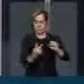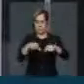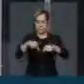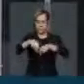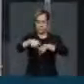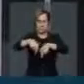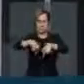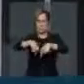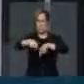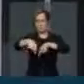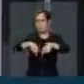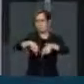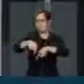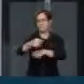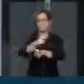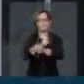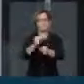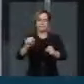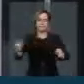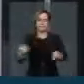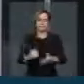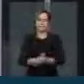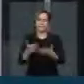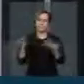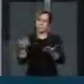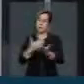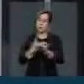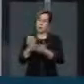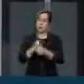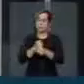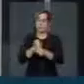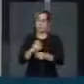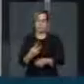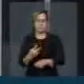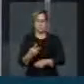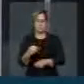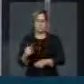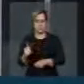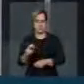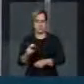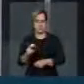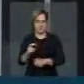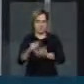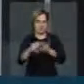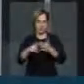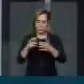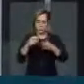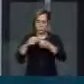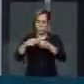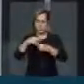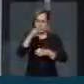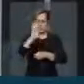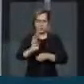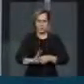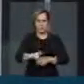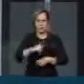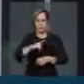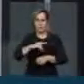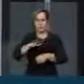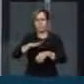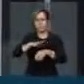infelizmente a partir de 2015 os municípios brasileiros vão ser acima de 20 mil